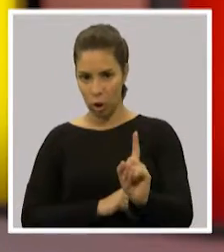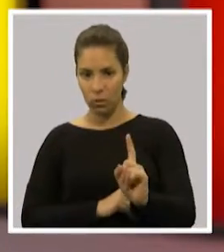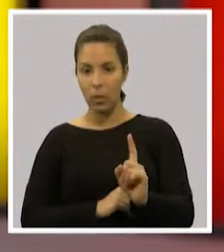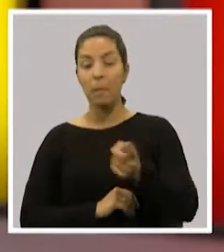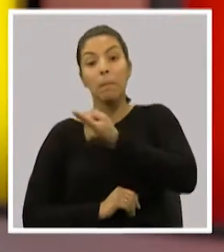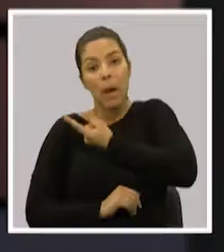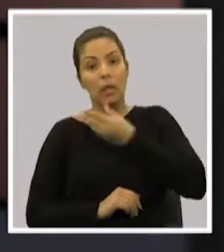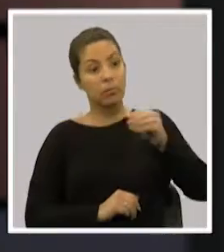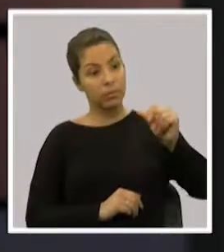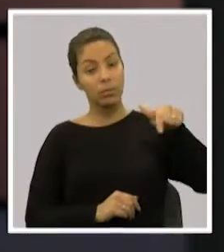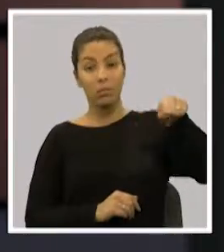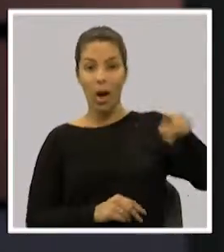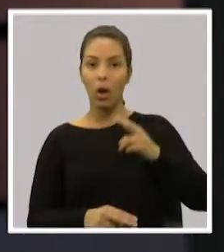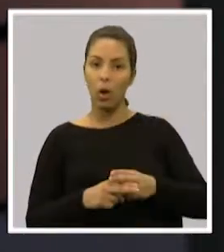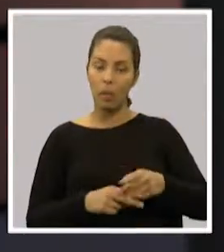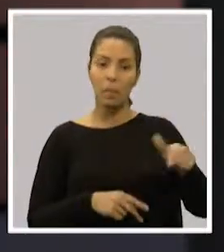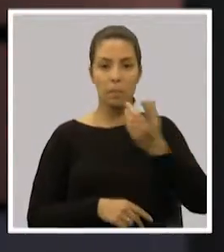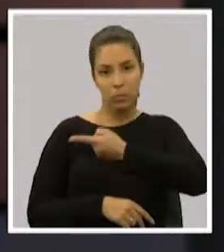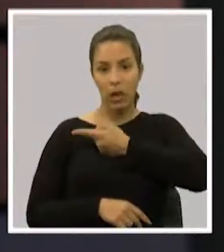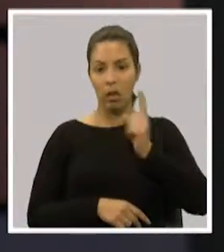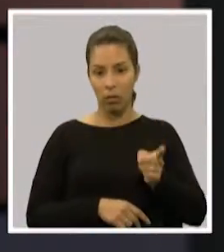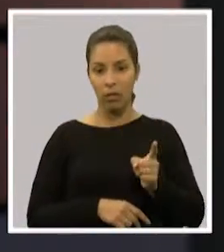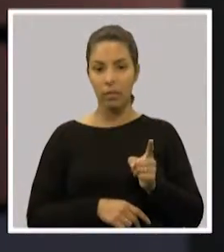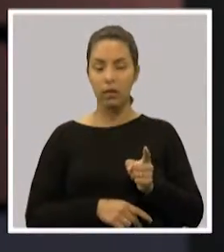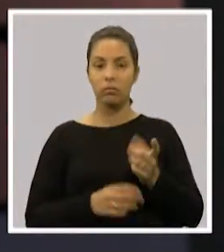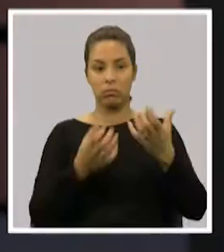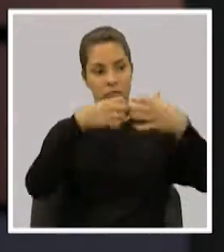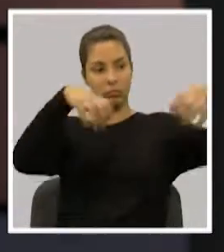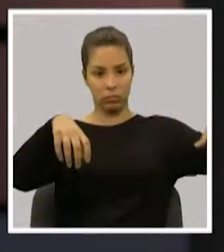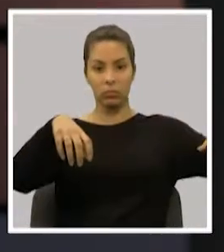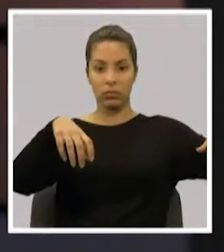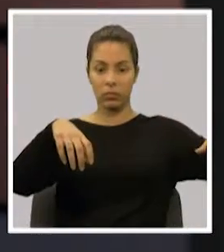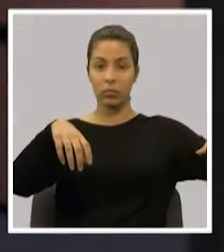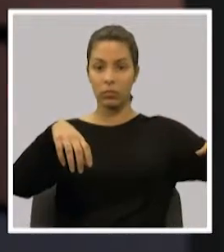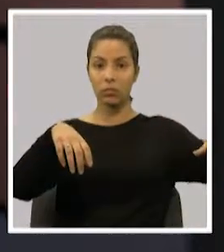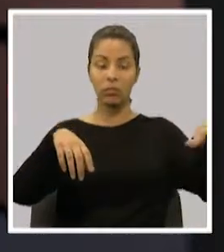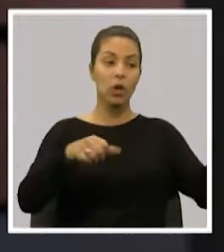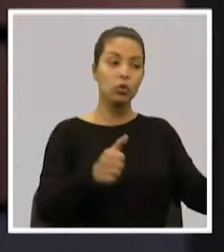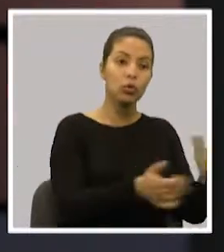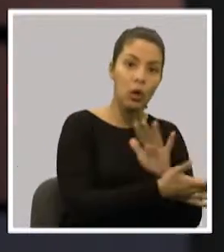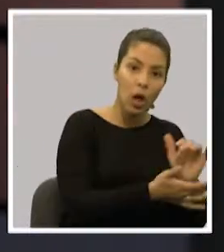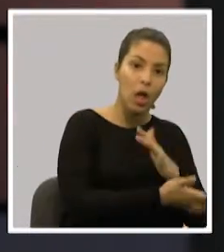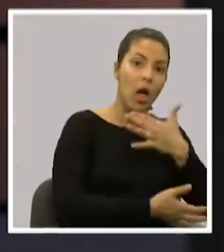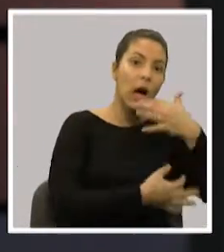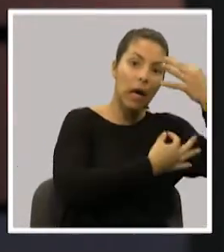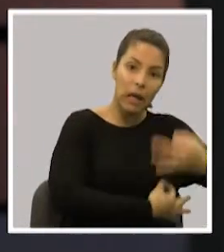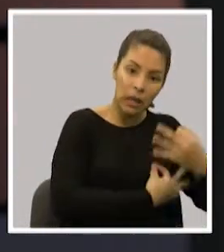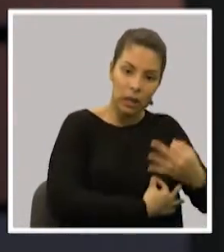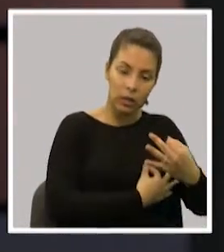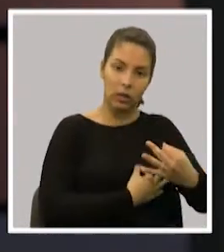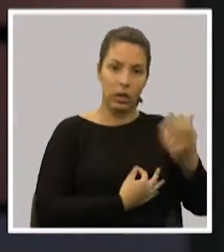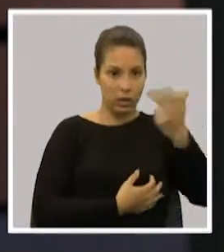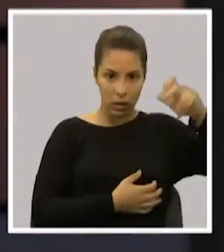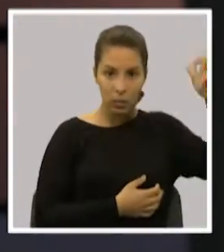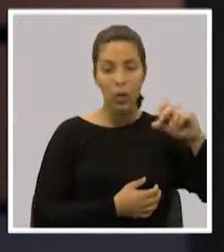devemos distinguir entre o universo dos vaticanistas, que é assim que a designação italiana para os jornalistas tem acreditação